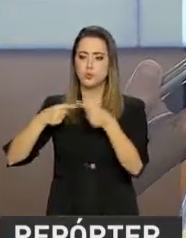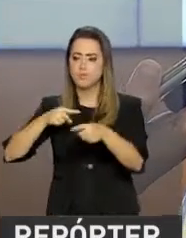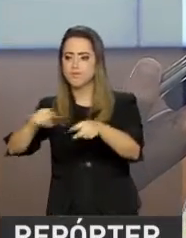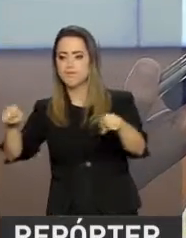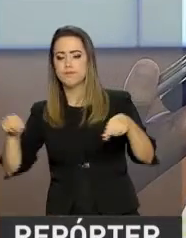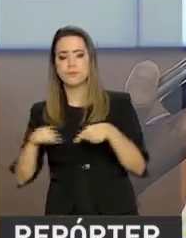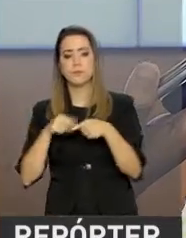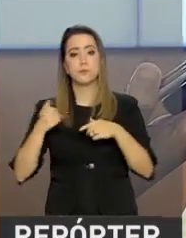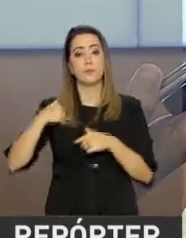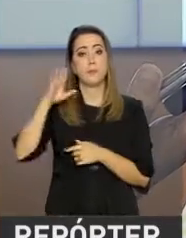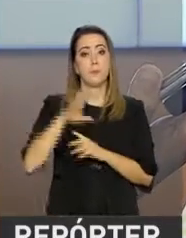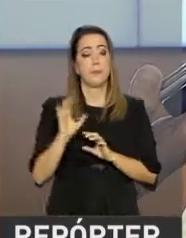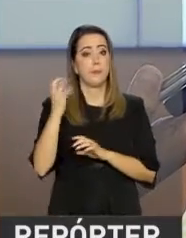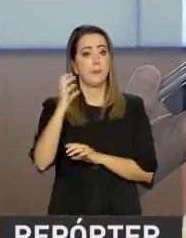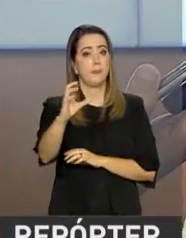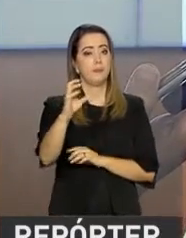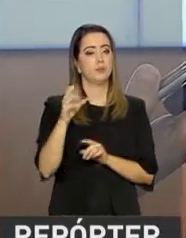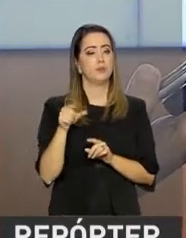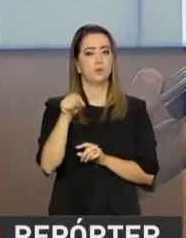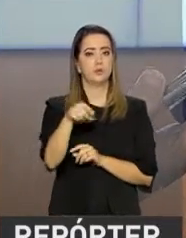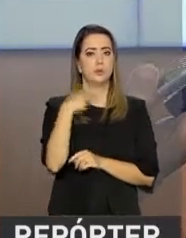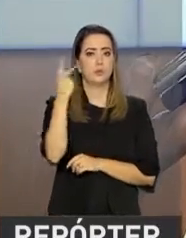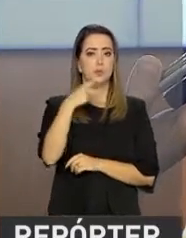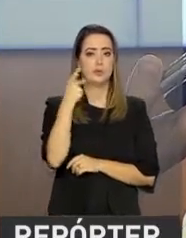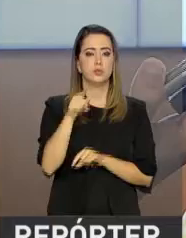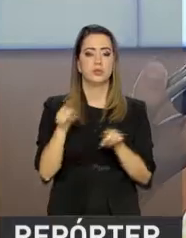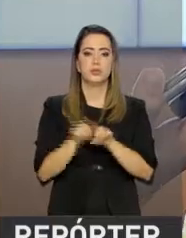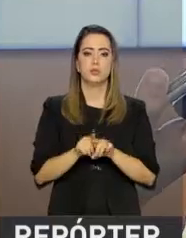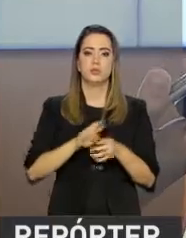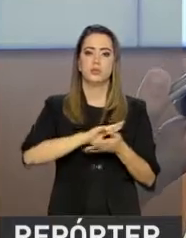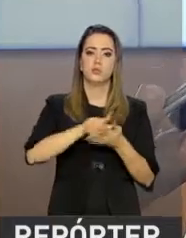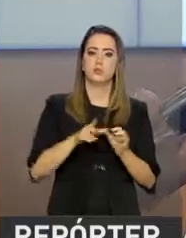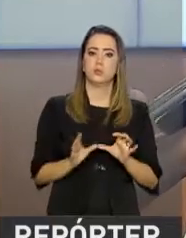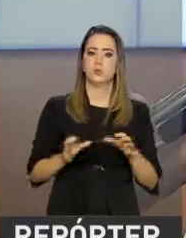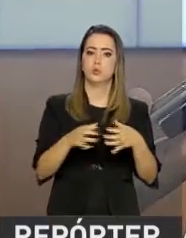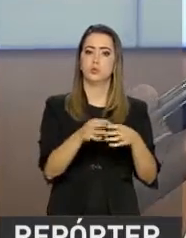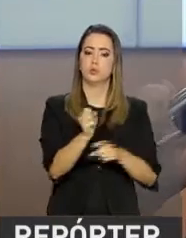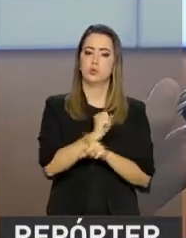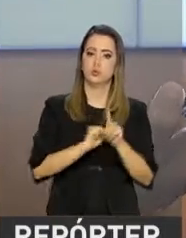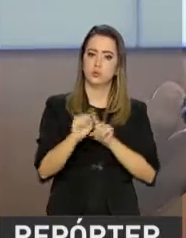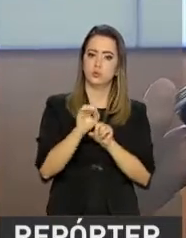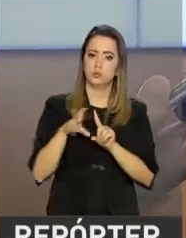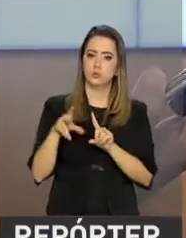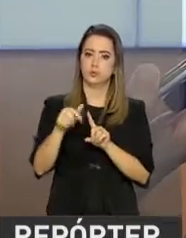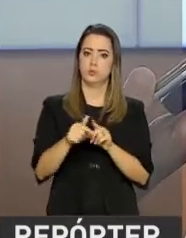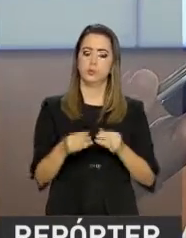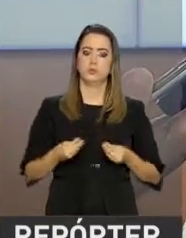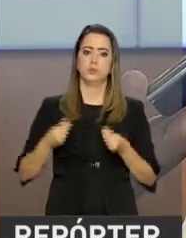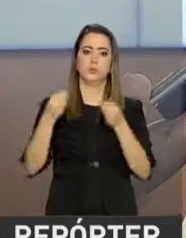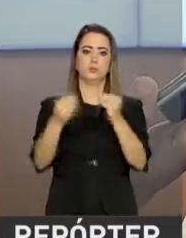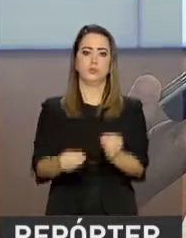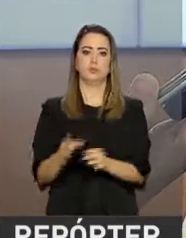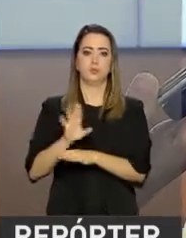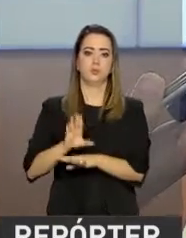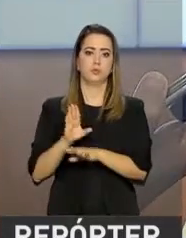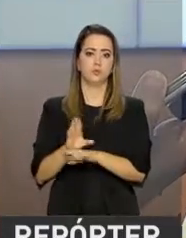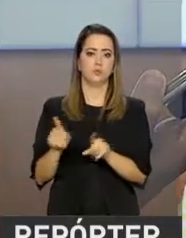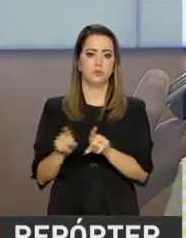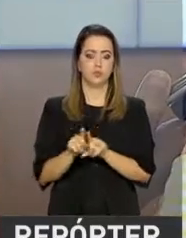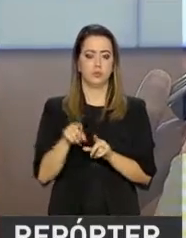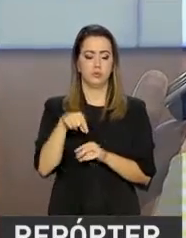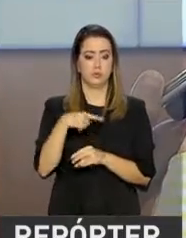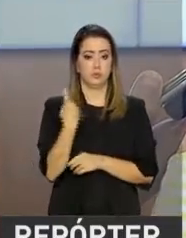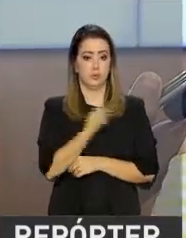mundo na área científica na área política dos movimentos sociais todos trazendo a sua contribuição para